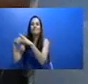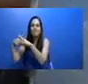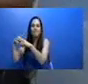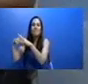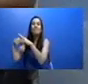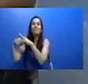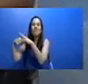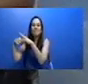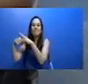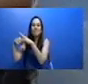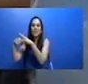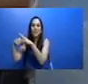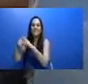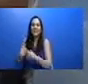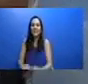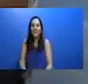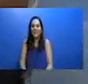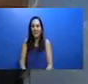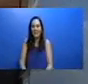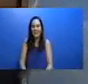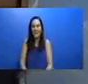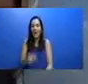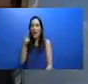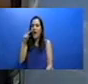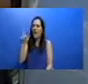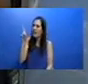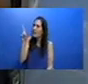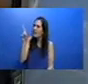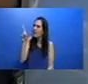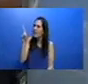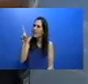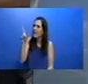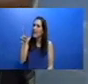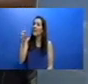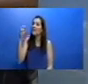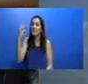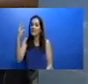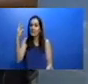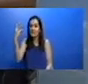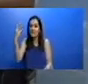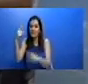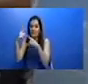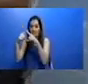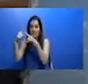que ela facilitava? Olha lá, 3 vezes 2,